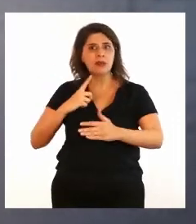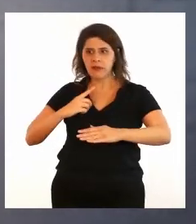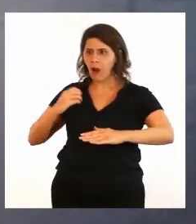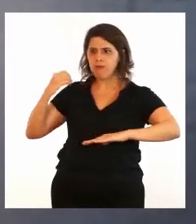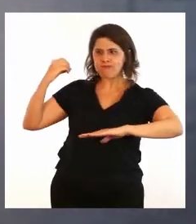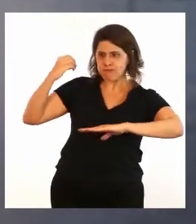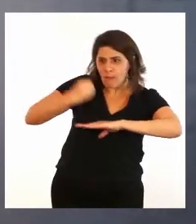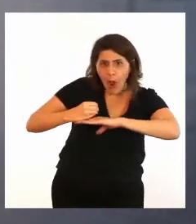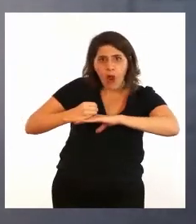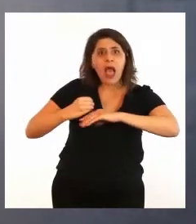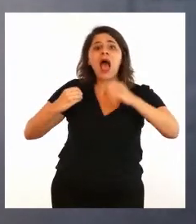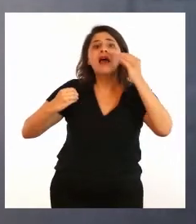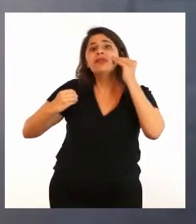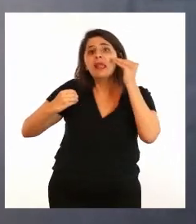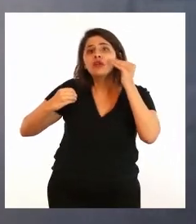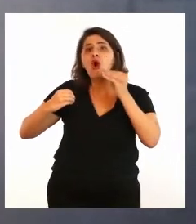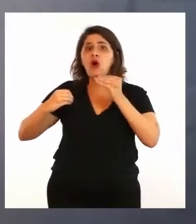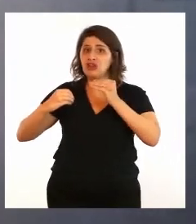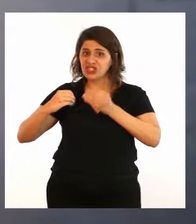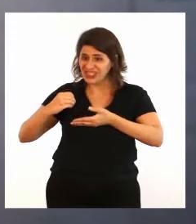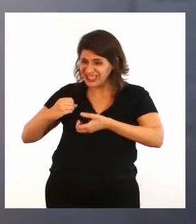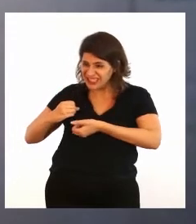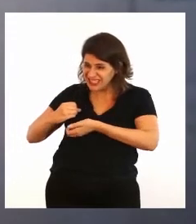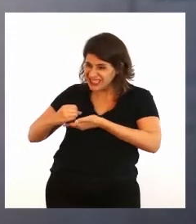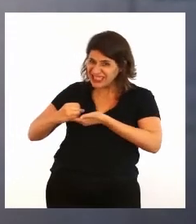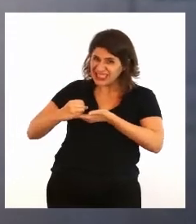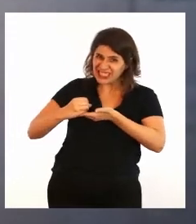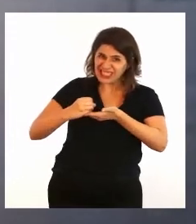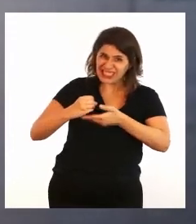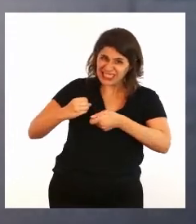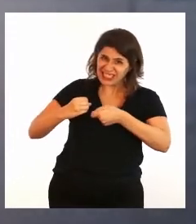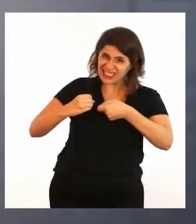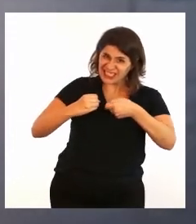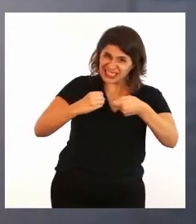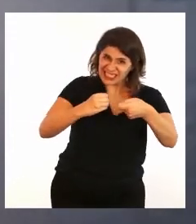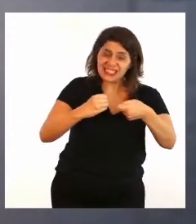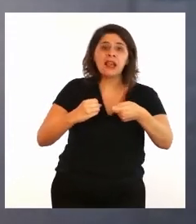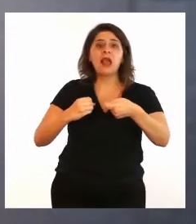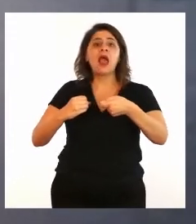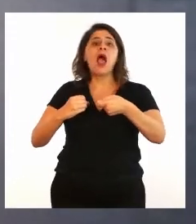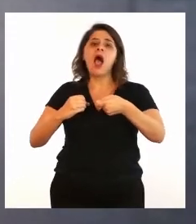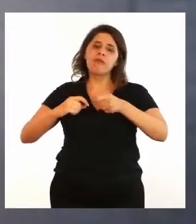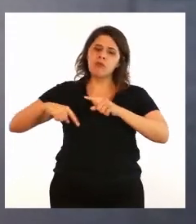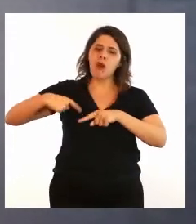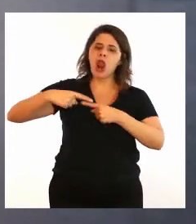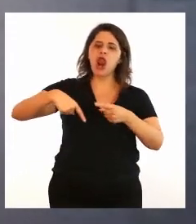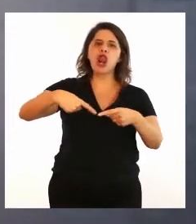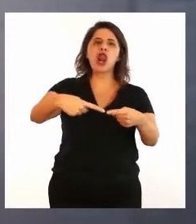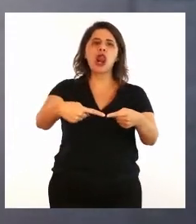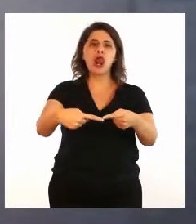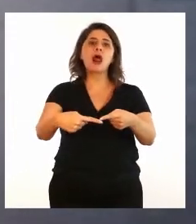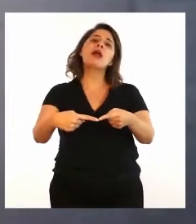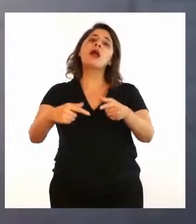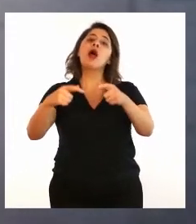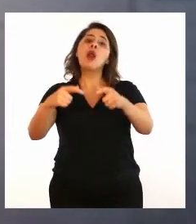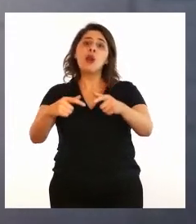de retirá-lo do local onde ele foi encontrado, em 1784, próximo à cidade de Monte